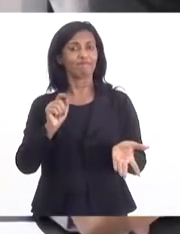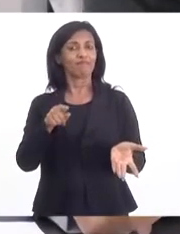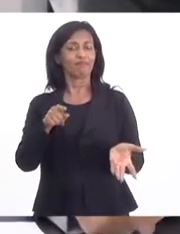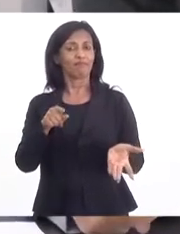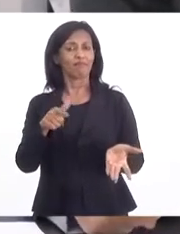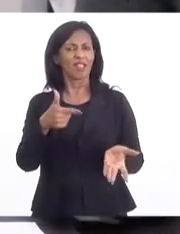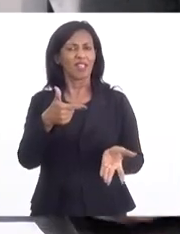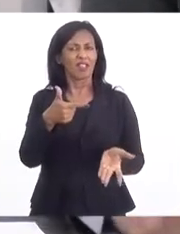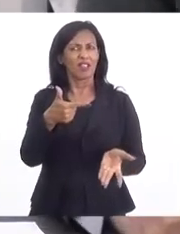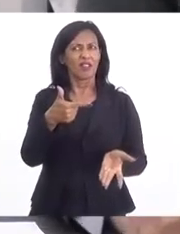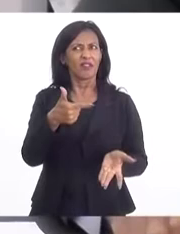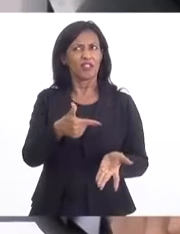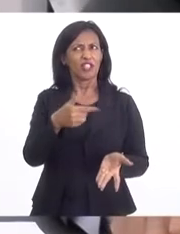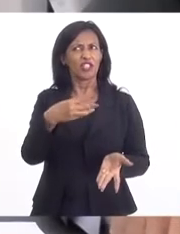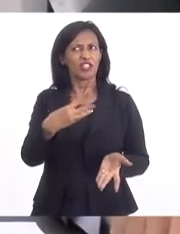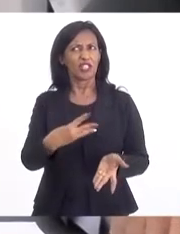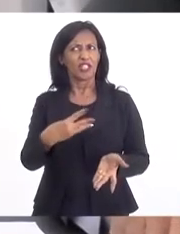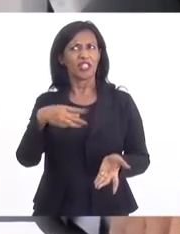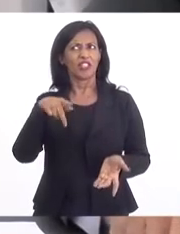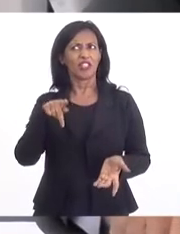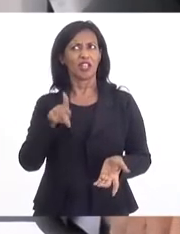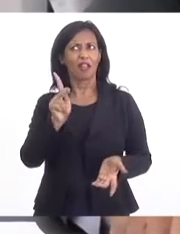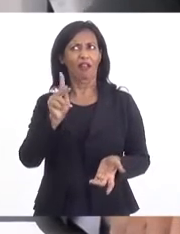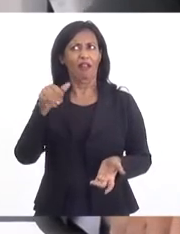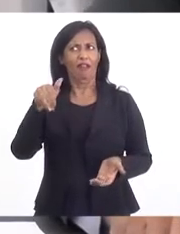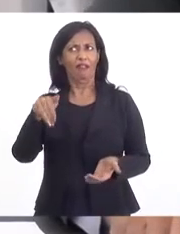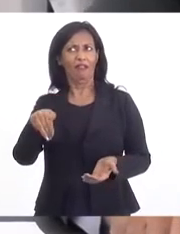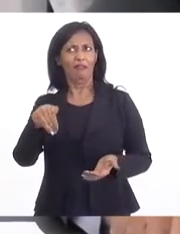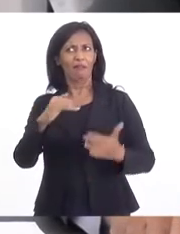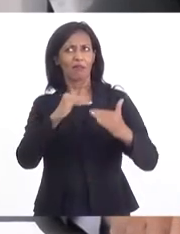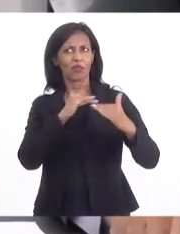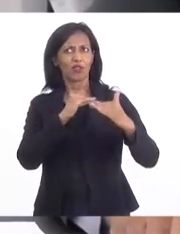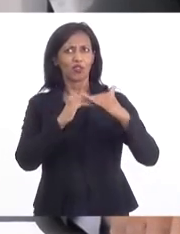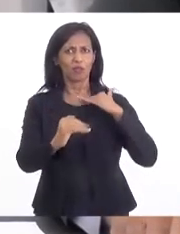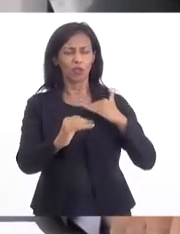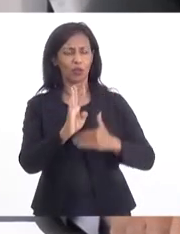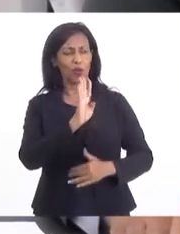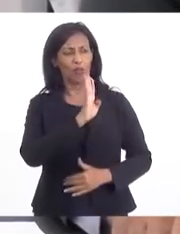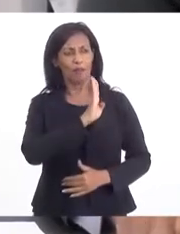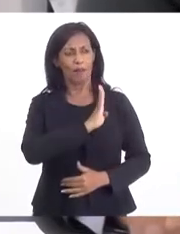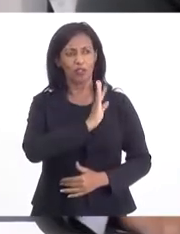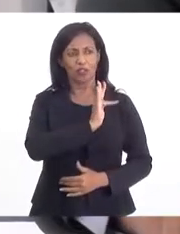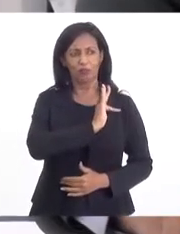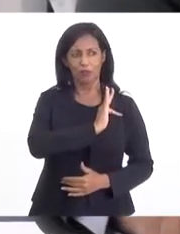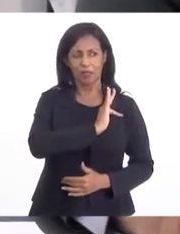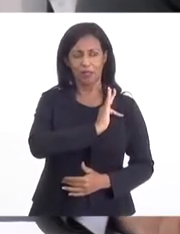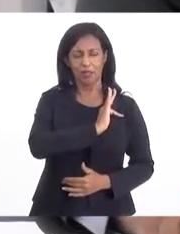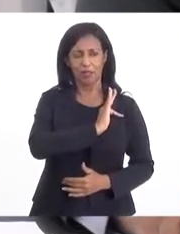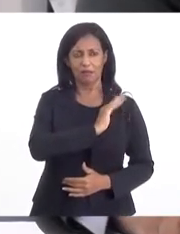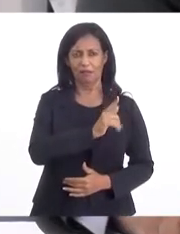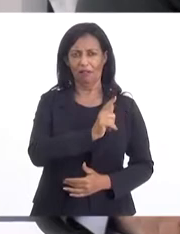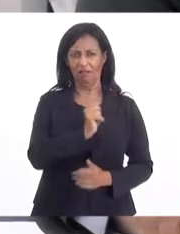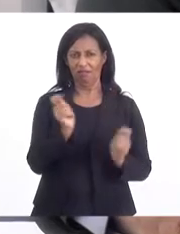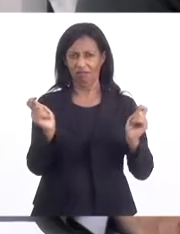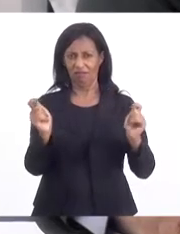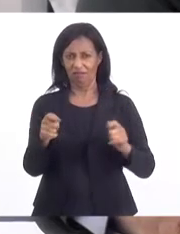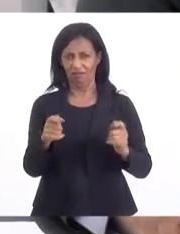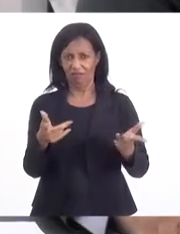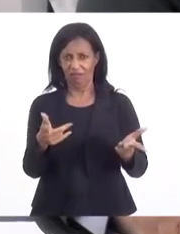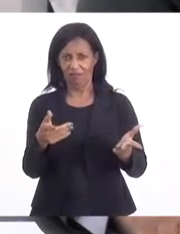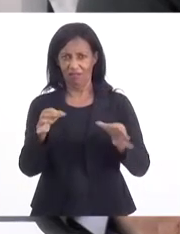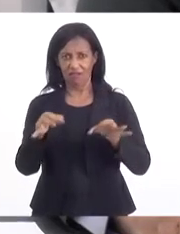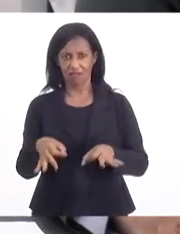esses 23 quilômetros de metrô na Baixada Fluminense é viável?